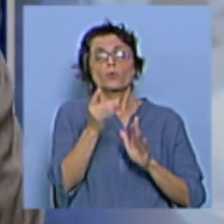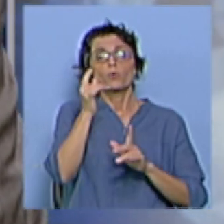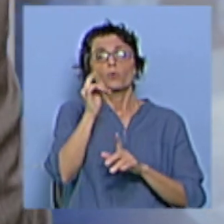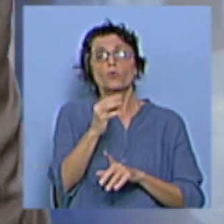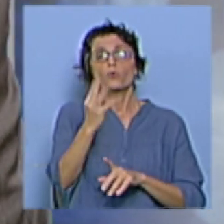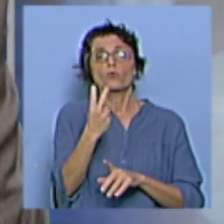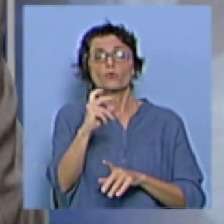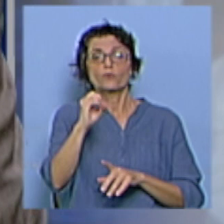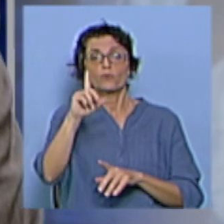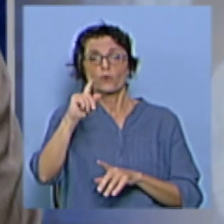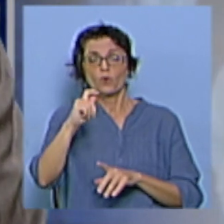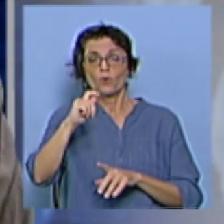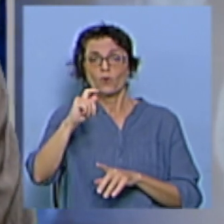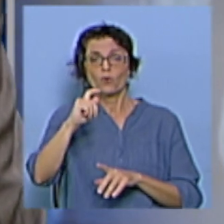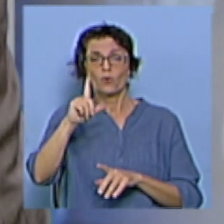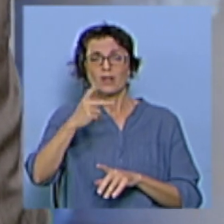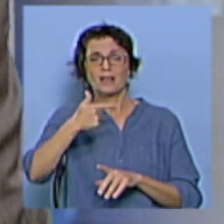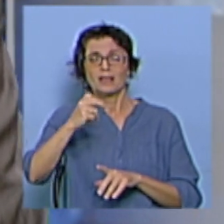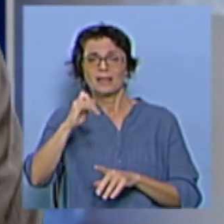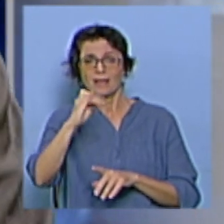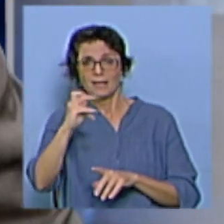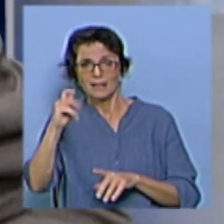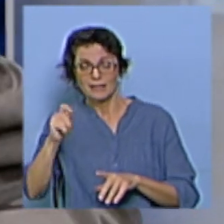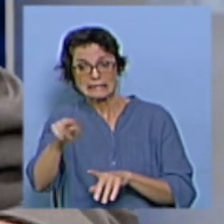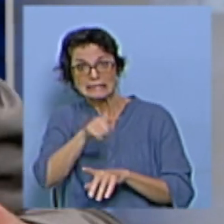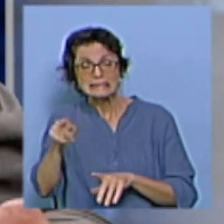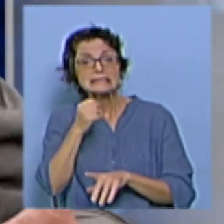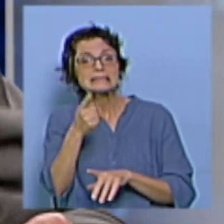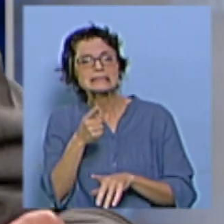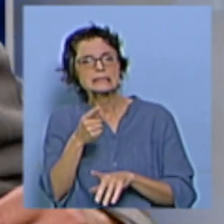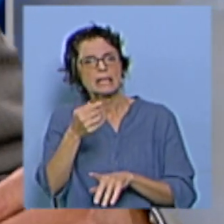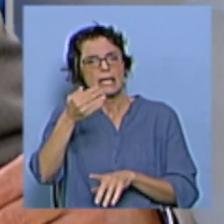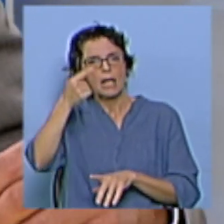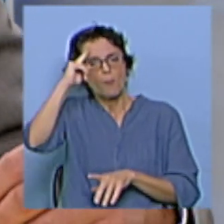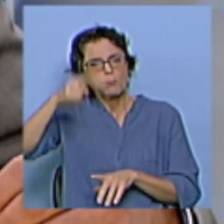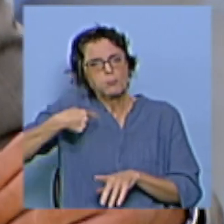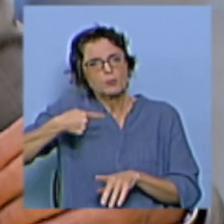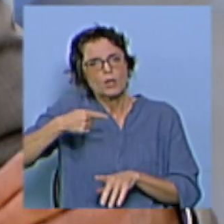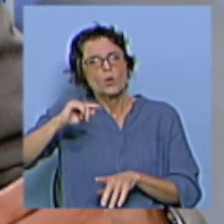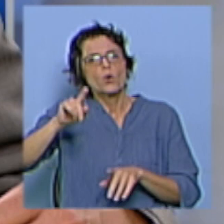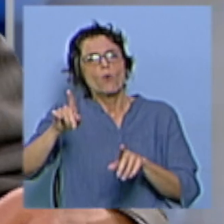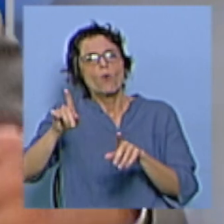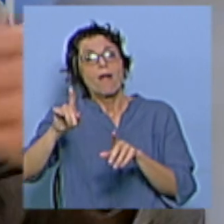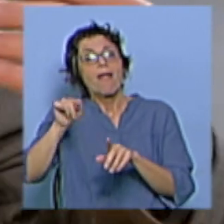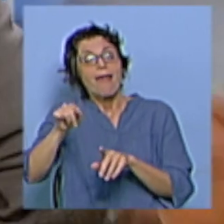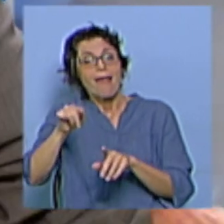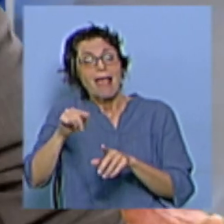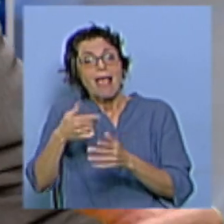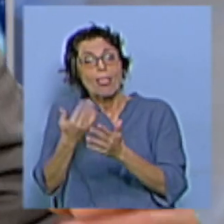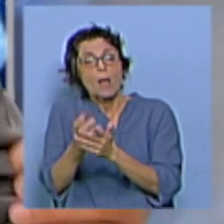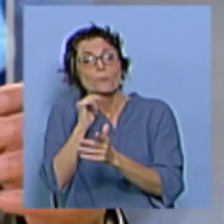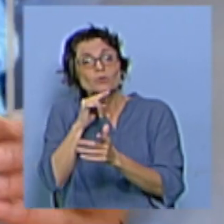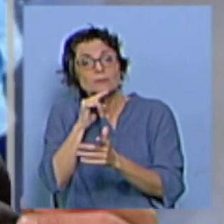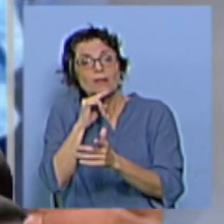que saber é poder, e é poder no sentido de que é possível caminhar para a